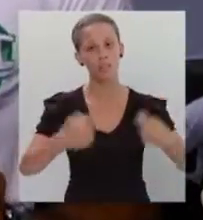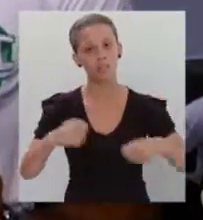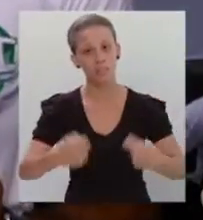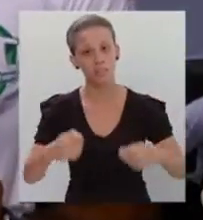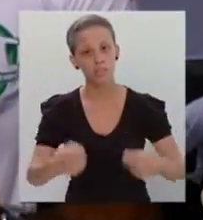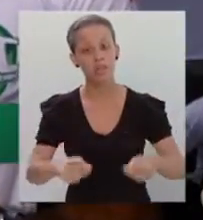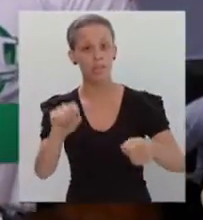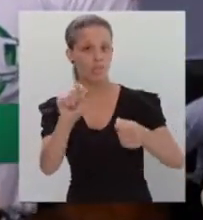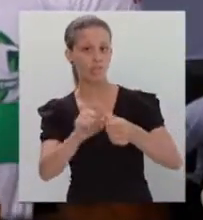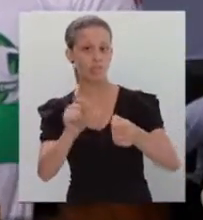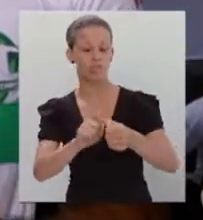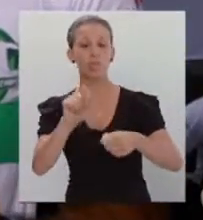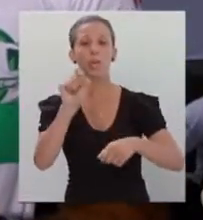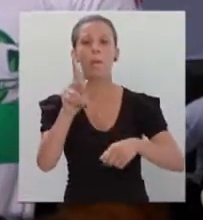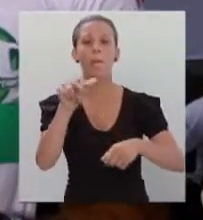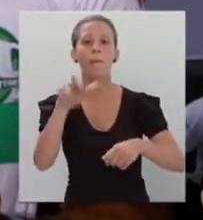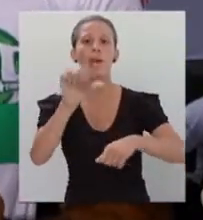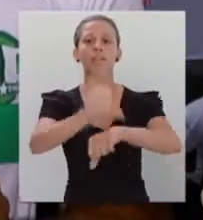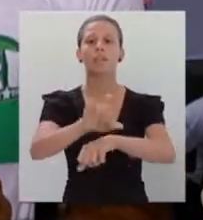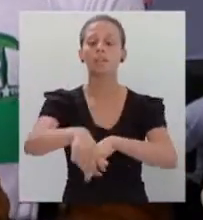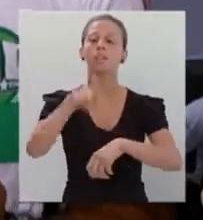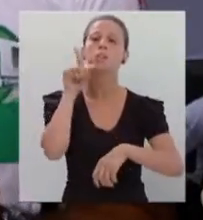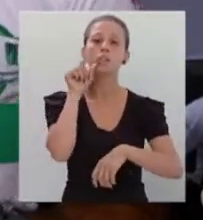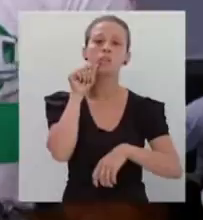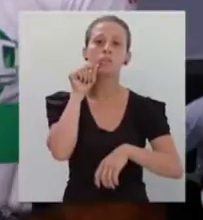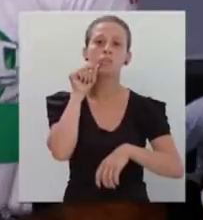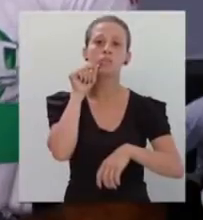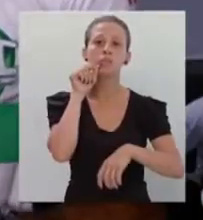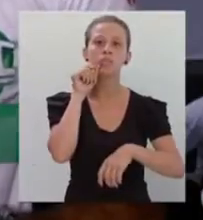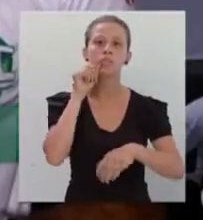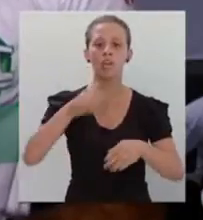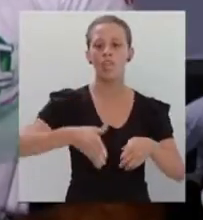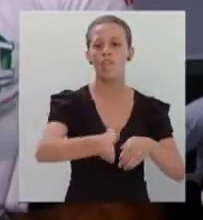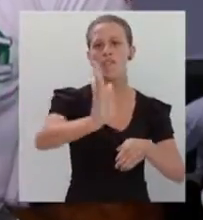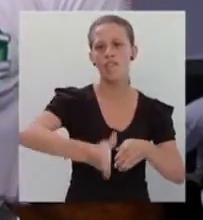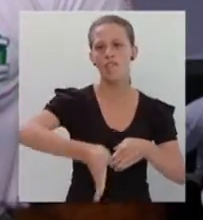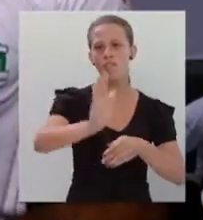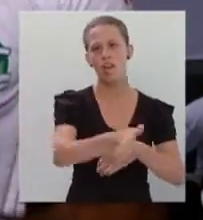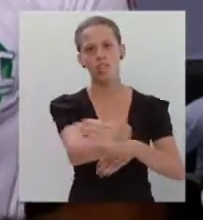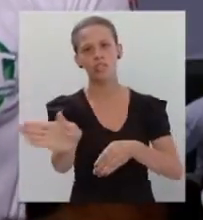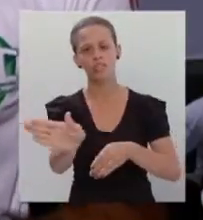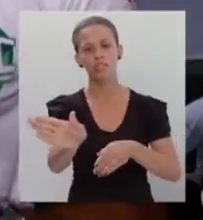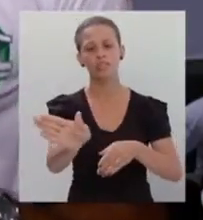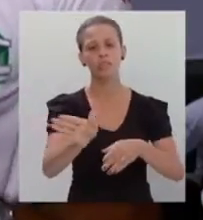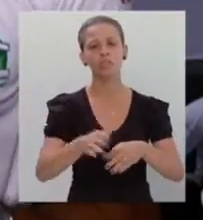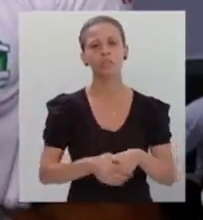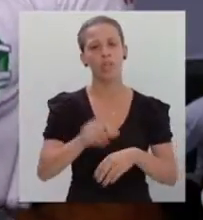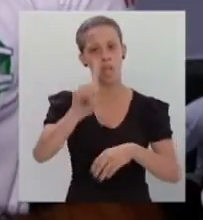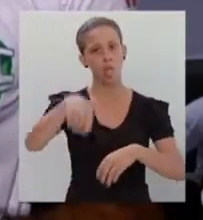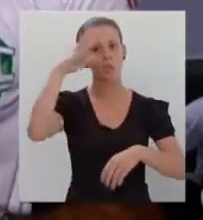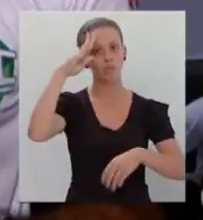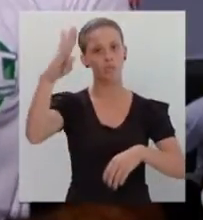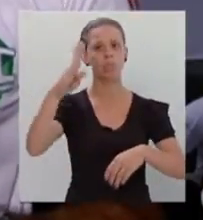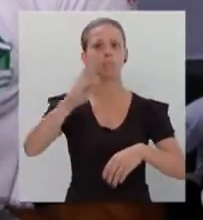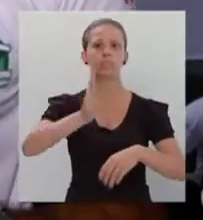de criar uma mobilidade para a cidade de Maceió e vias cicloviárias eficientes são os